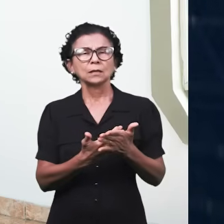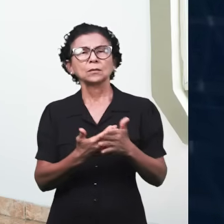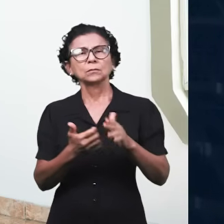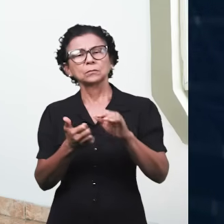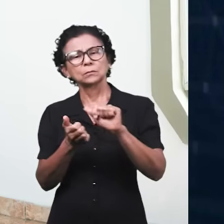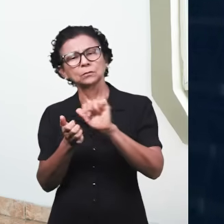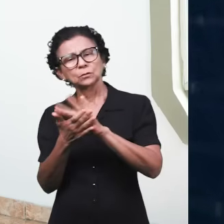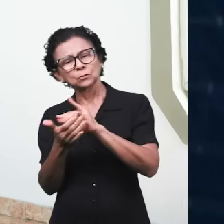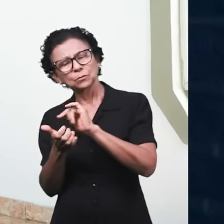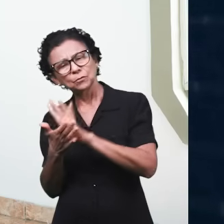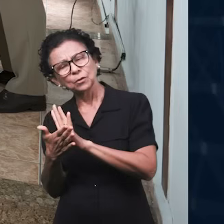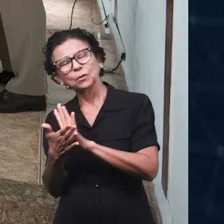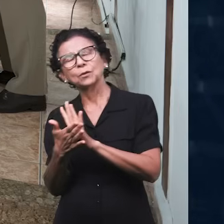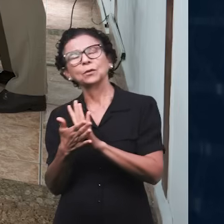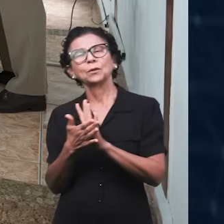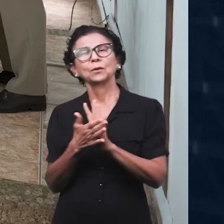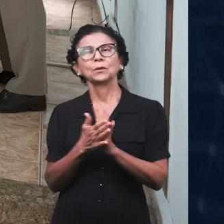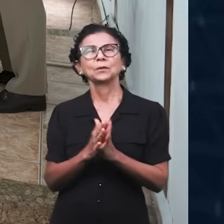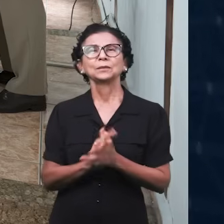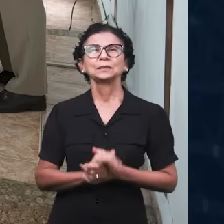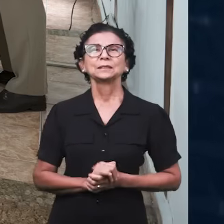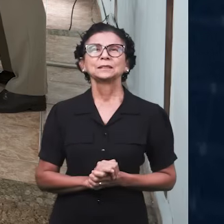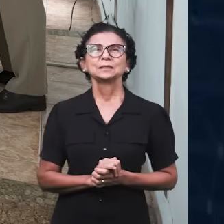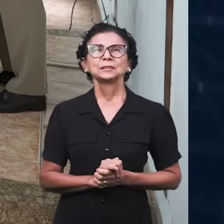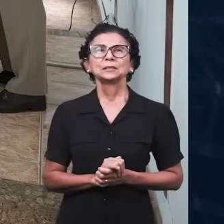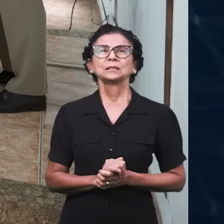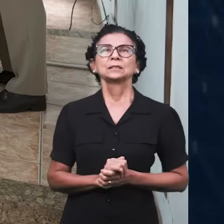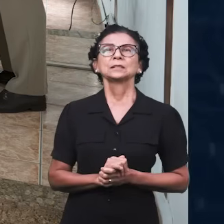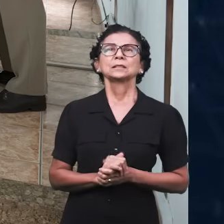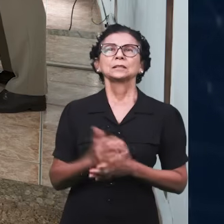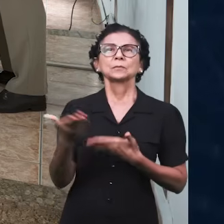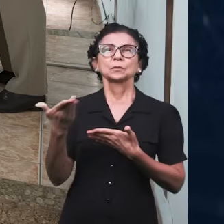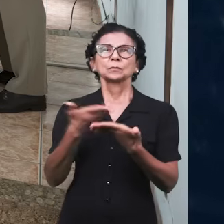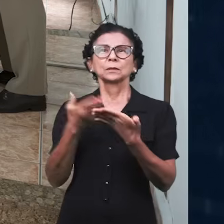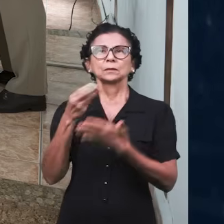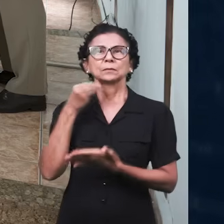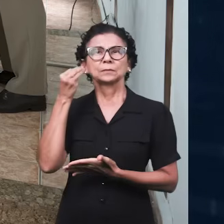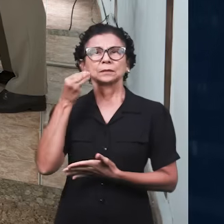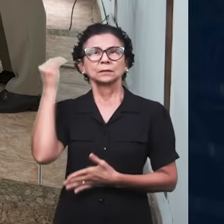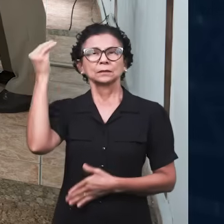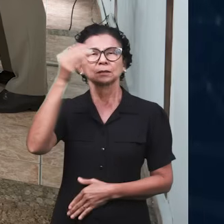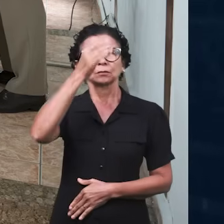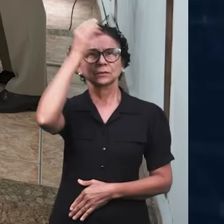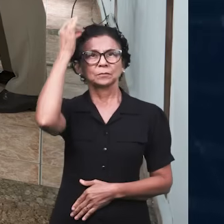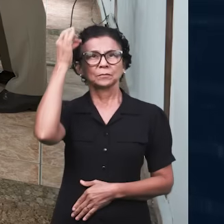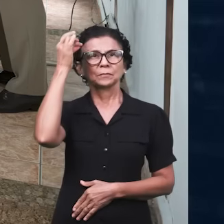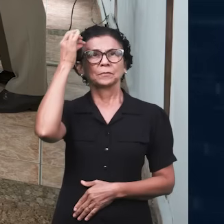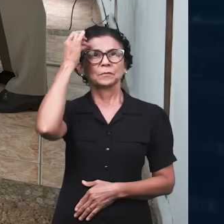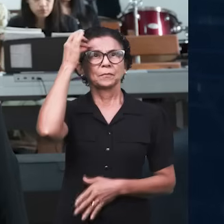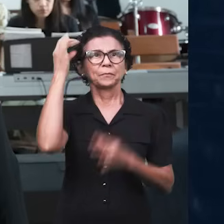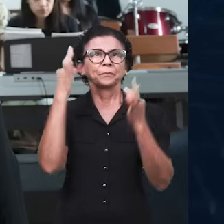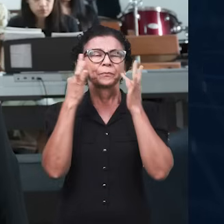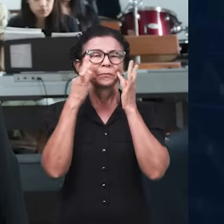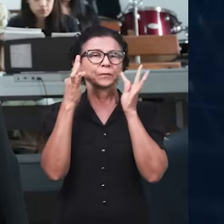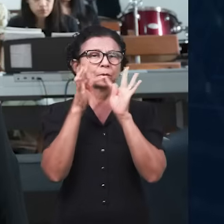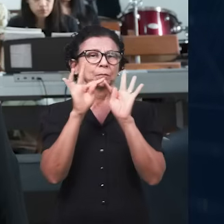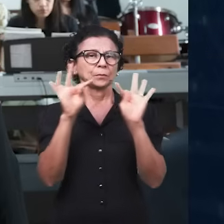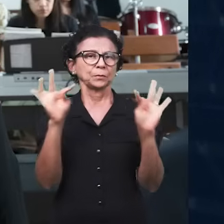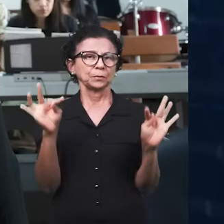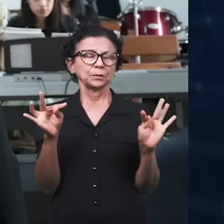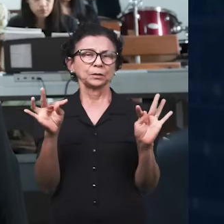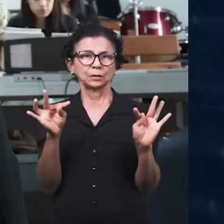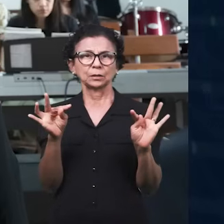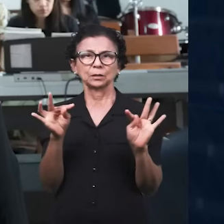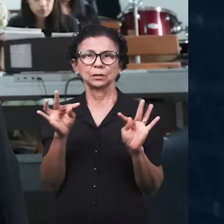quais os participantes compartilharam experiências com o Espírito Santo e testemunharam o trabalho que Deus